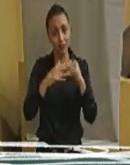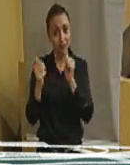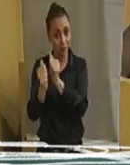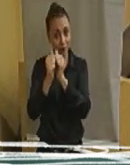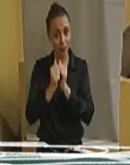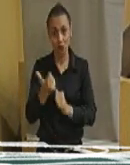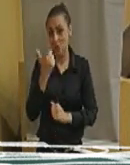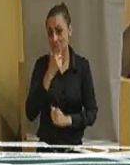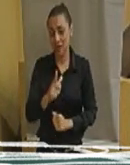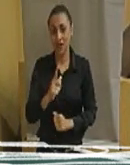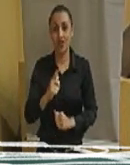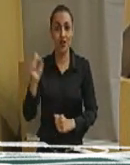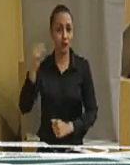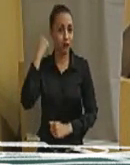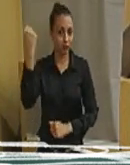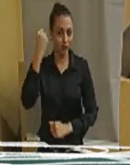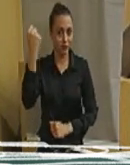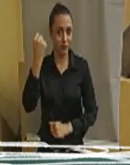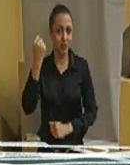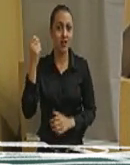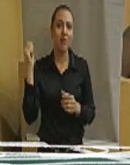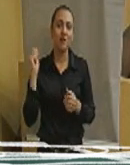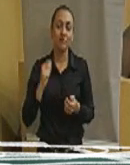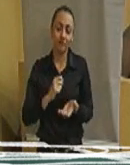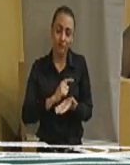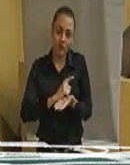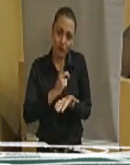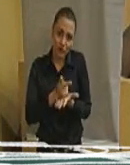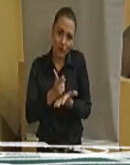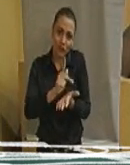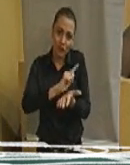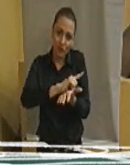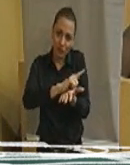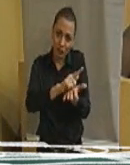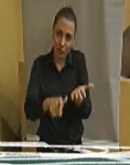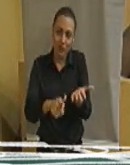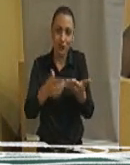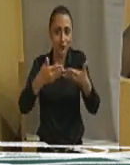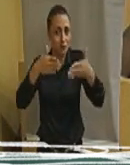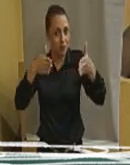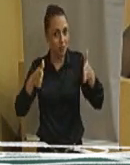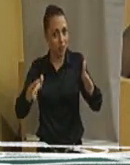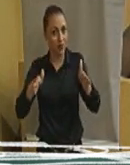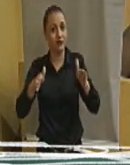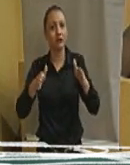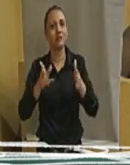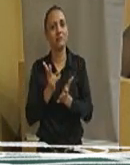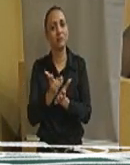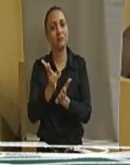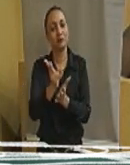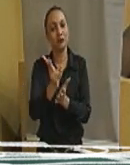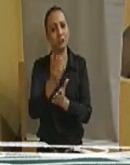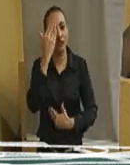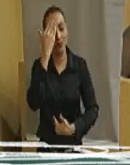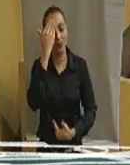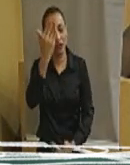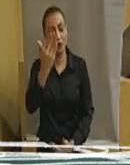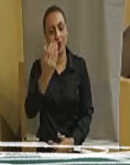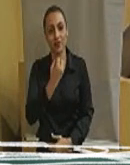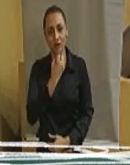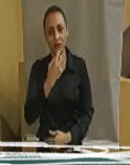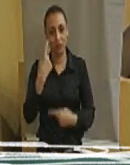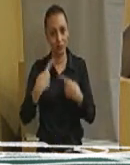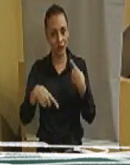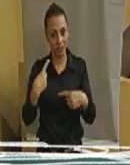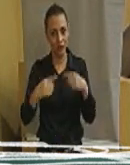de sucesso. Fizemos uma gestão de cara limpa, de portas abertas e honesta. Obrigado e bom debate a todos.